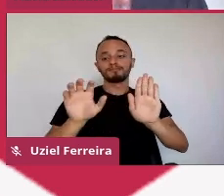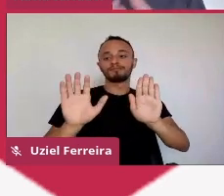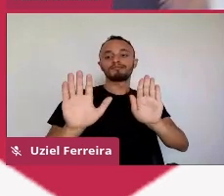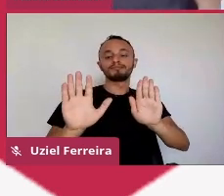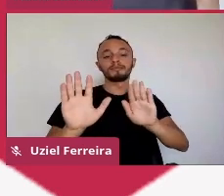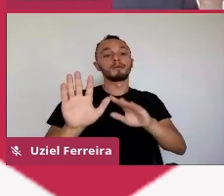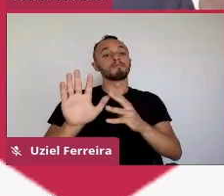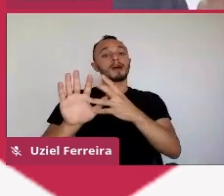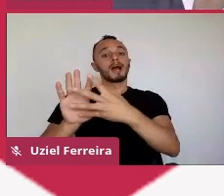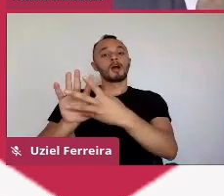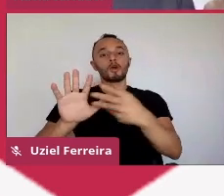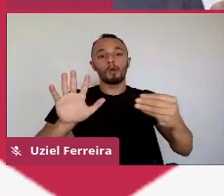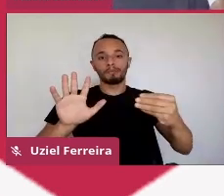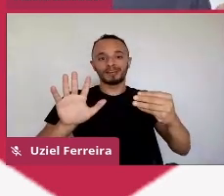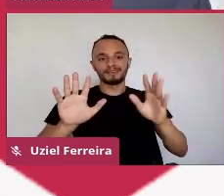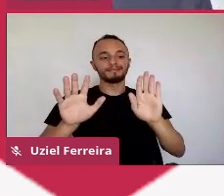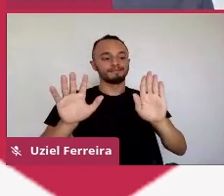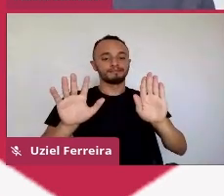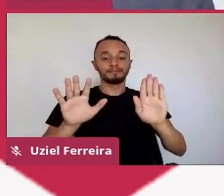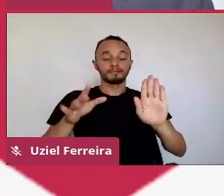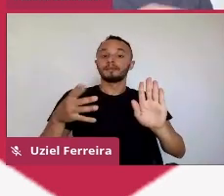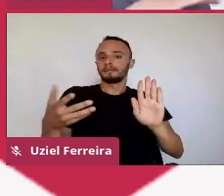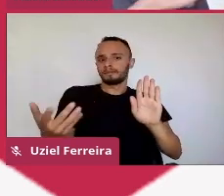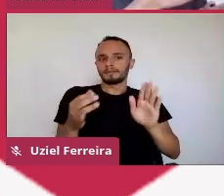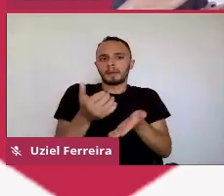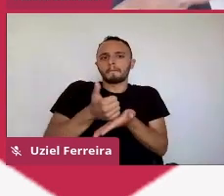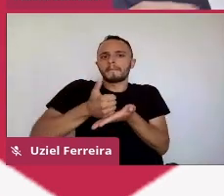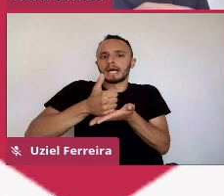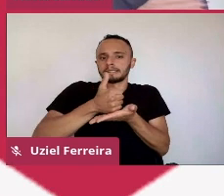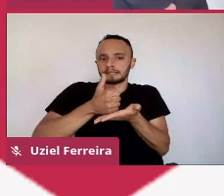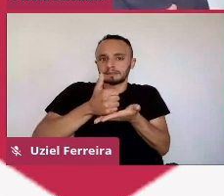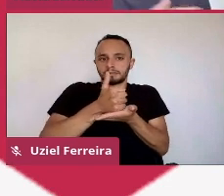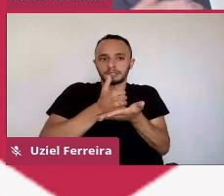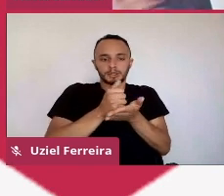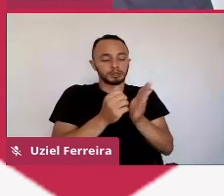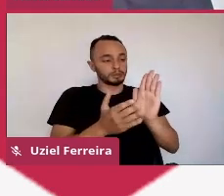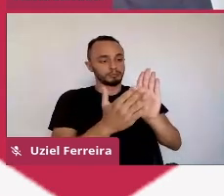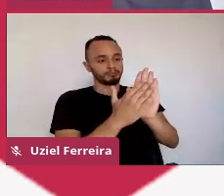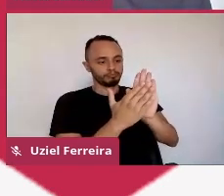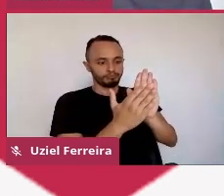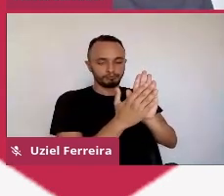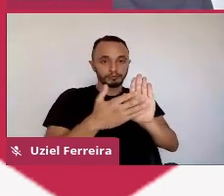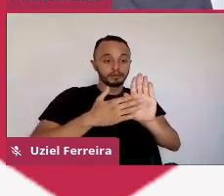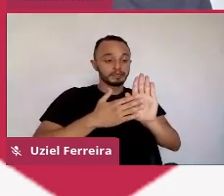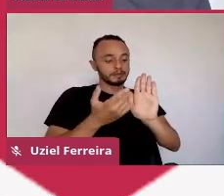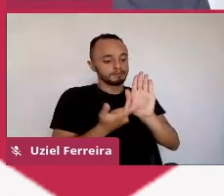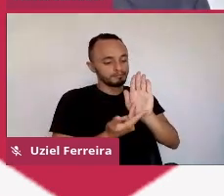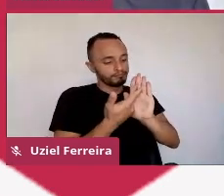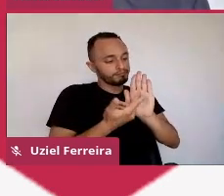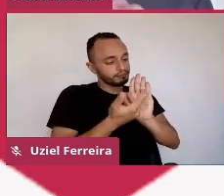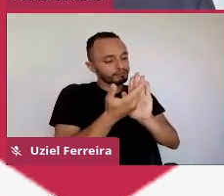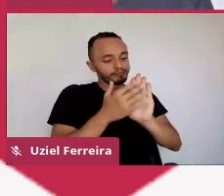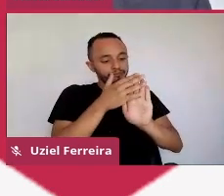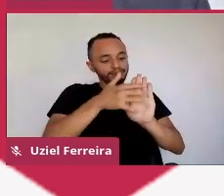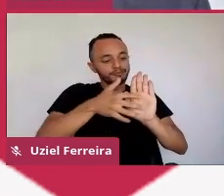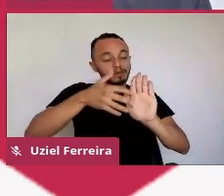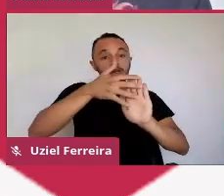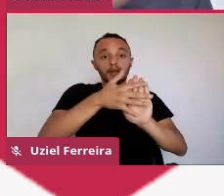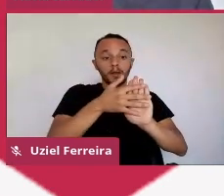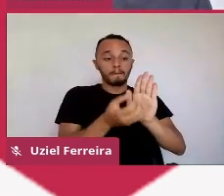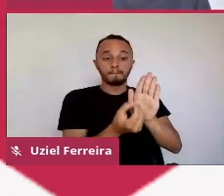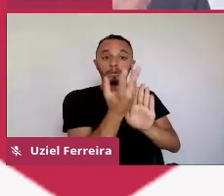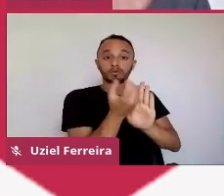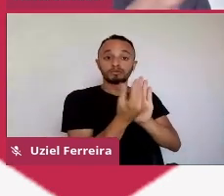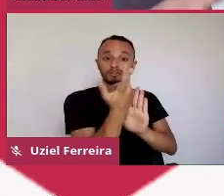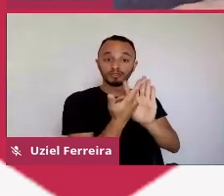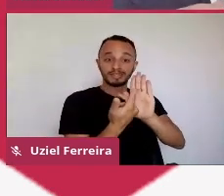Seria você ter um suporte onde essa imagem vai ser produzida e esse suporte vai te dar a chance,